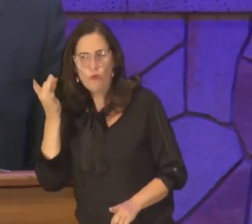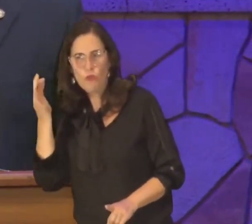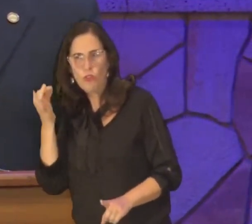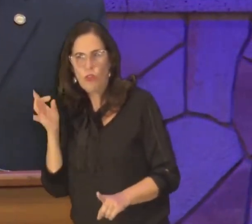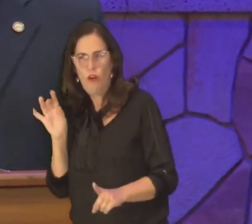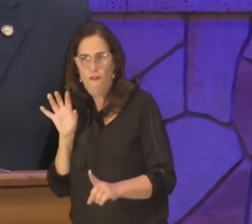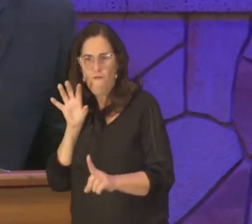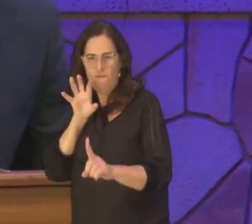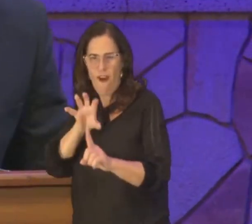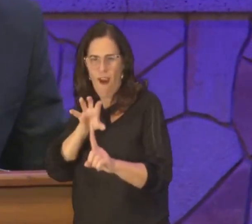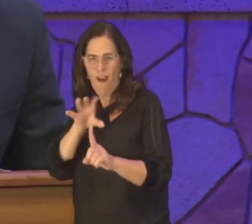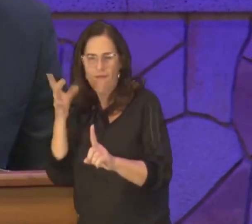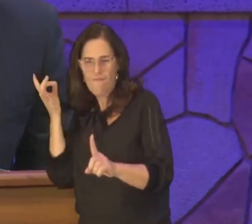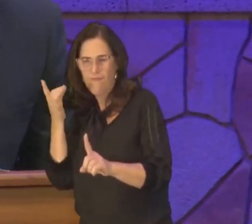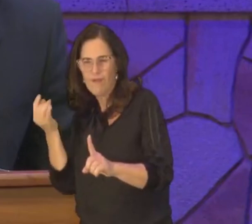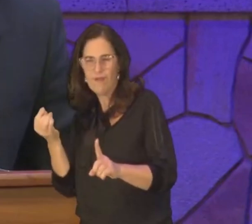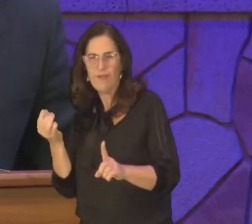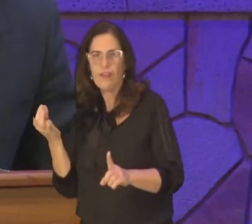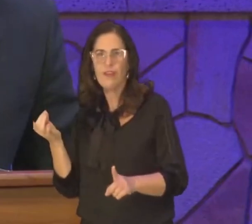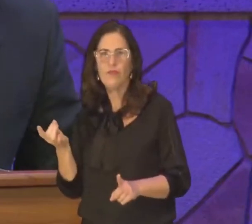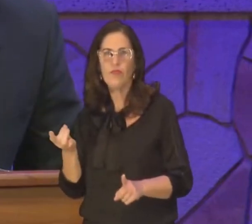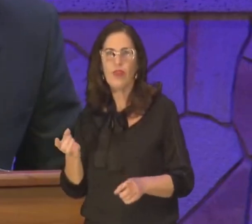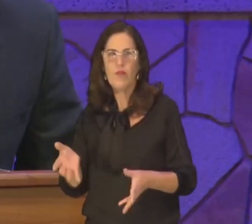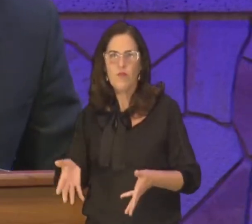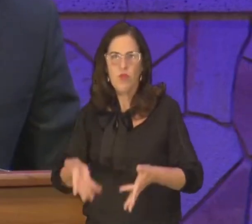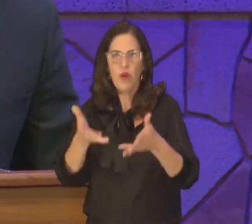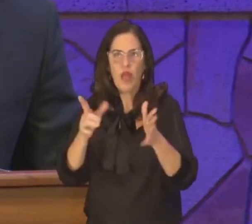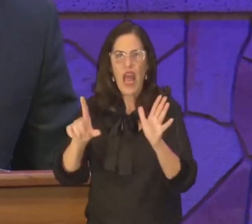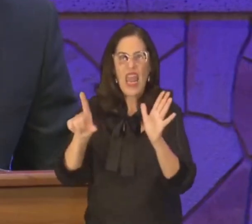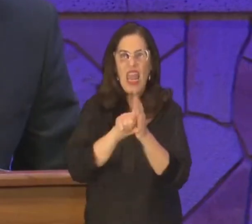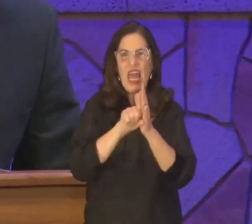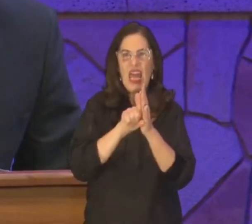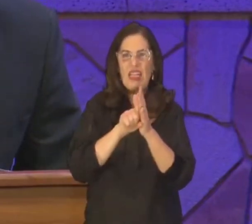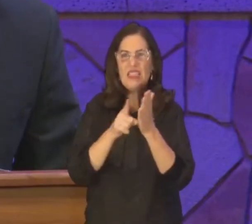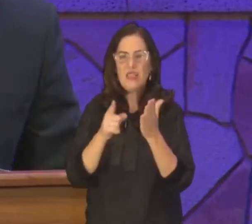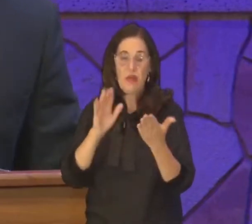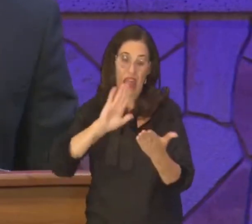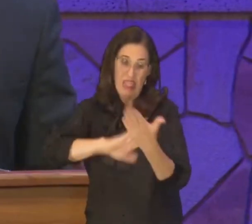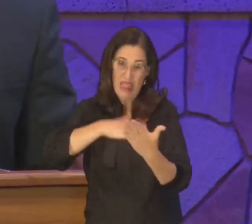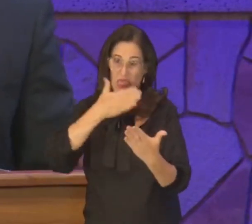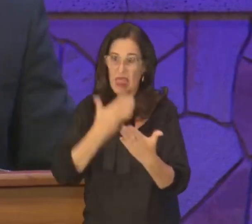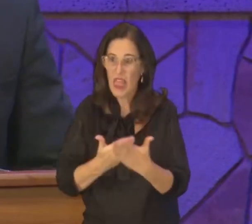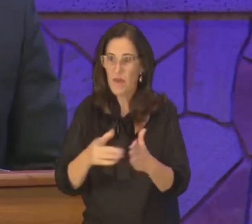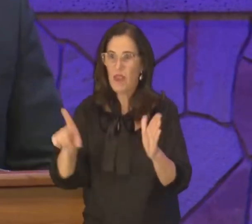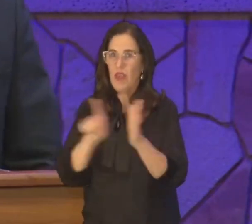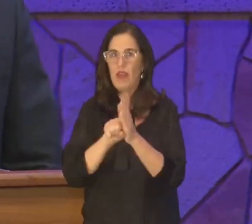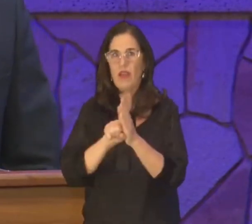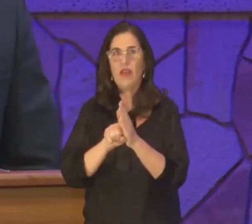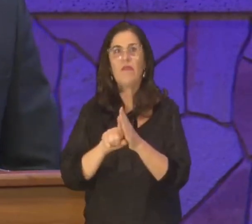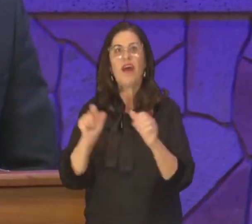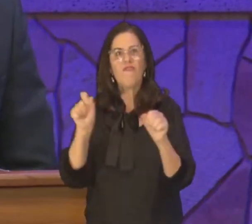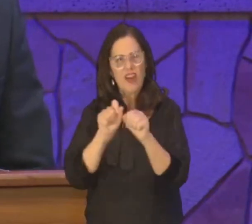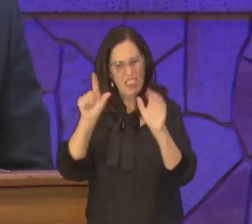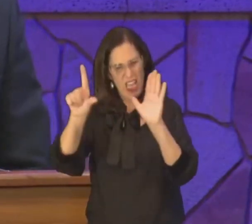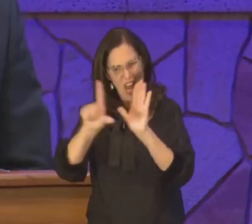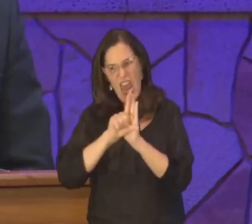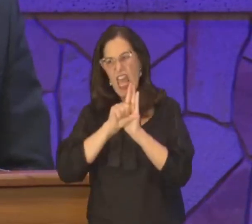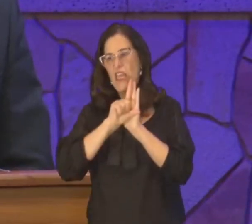que estão sendo influenciadas por Satanás para produzir leis, para interpretar leis e para executar as leis.